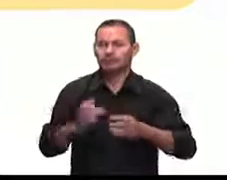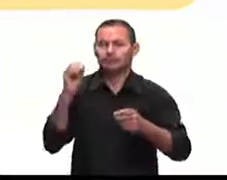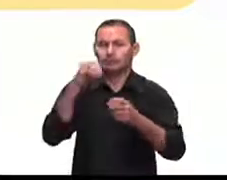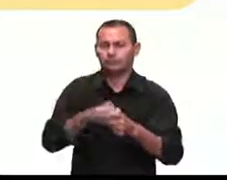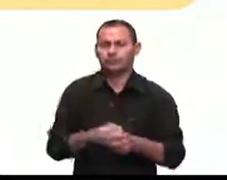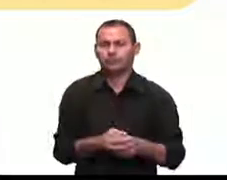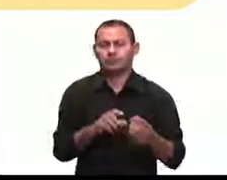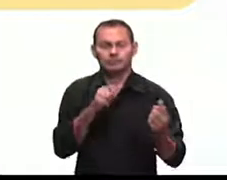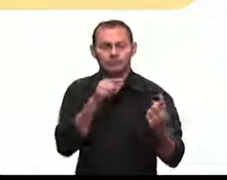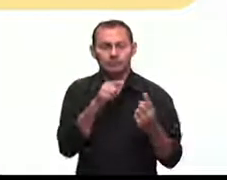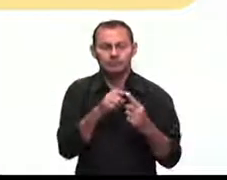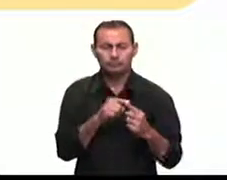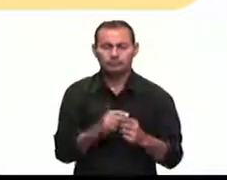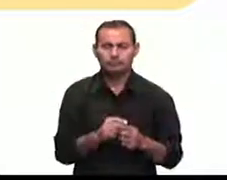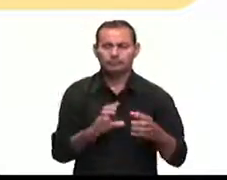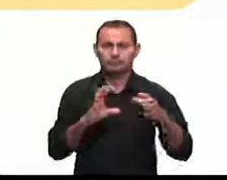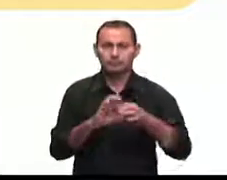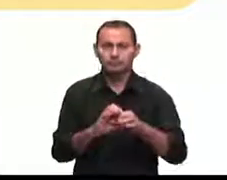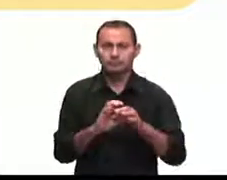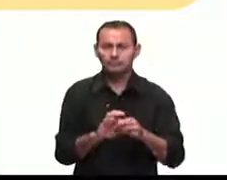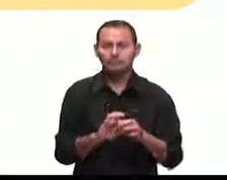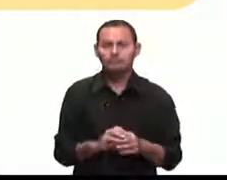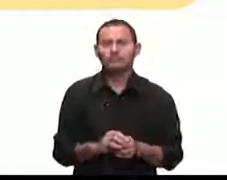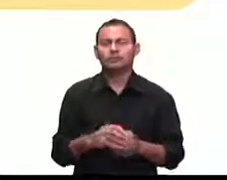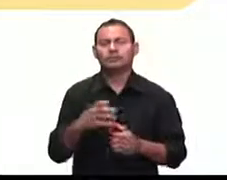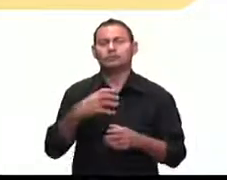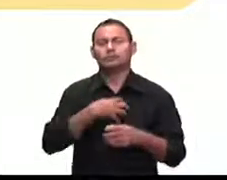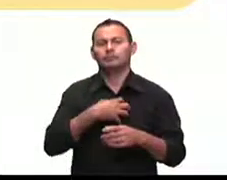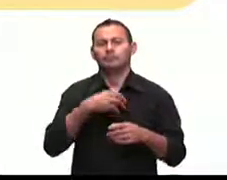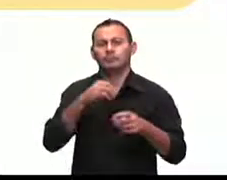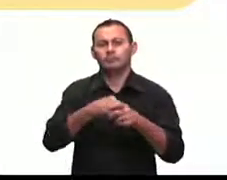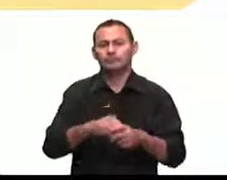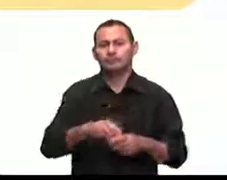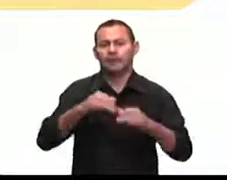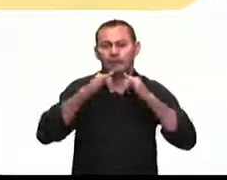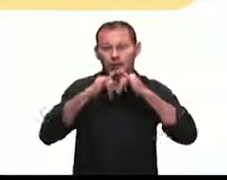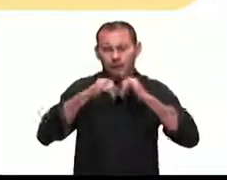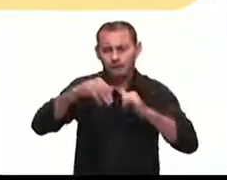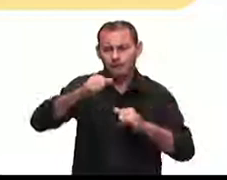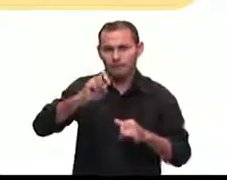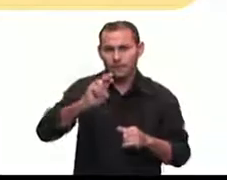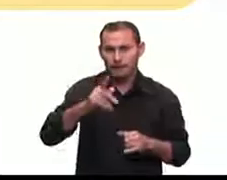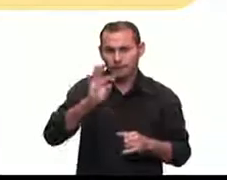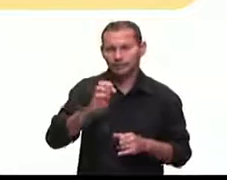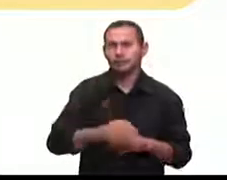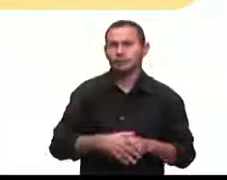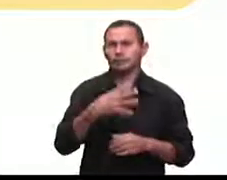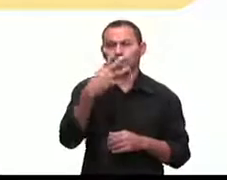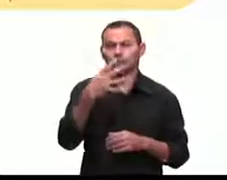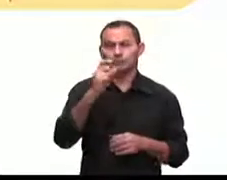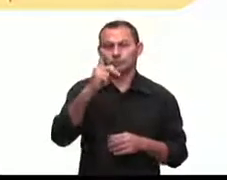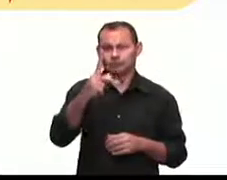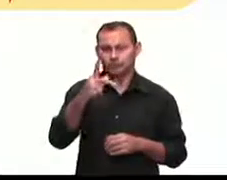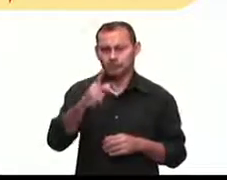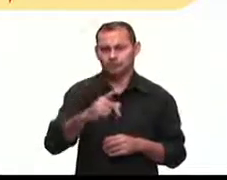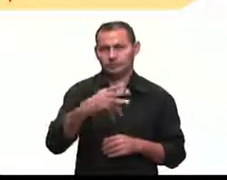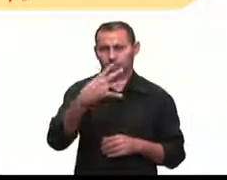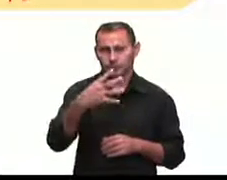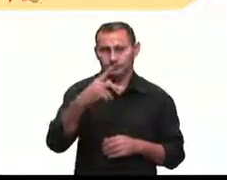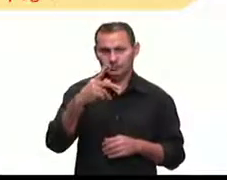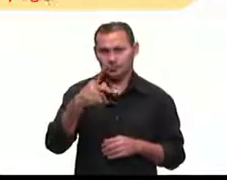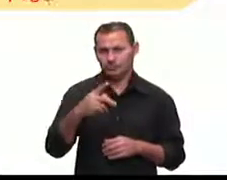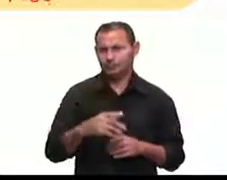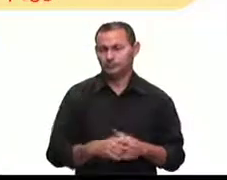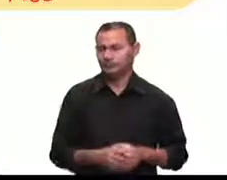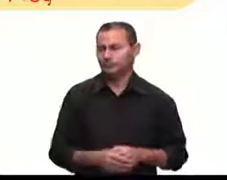incluindo aspectos ligados ao composto de marketing, os 4 P's, né? Que